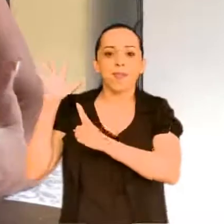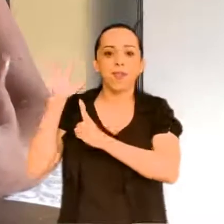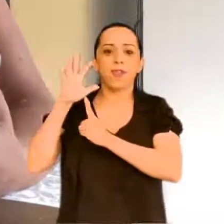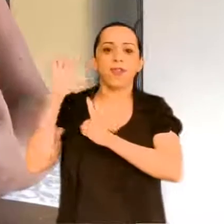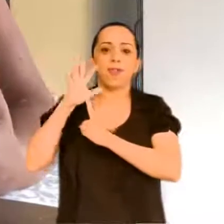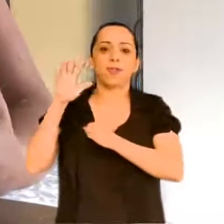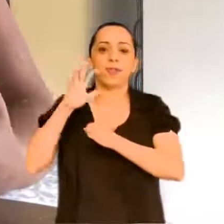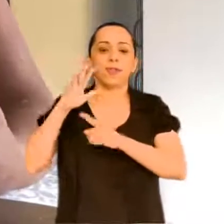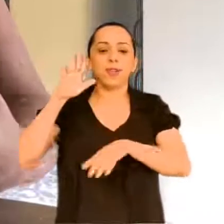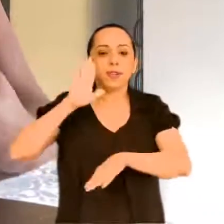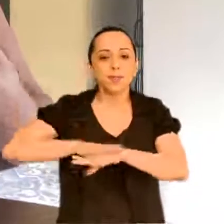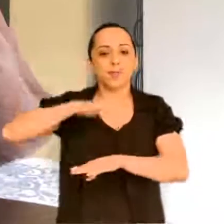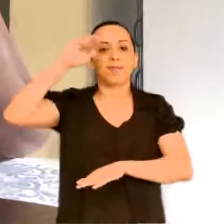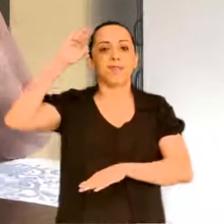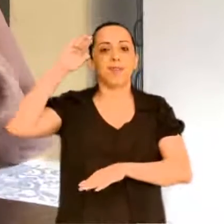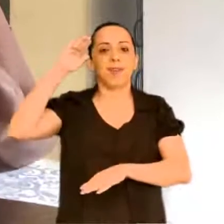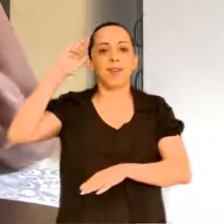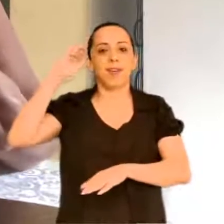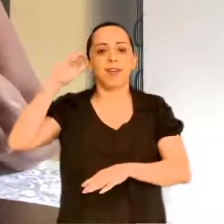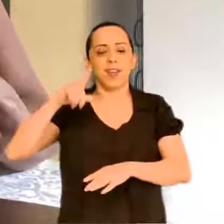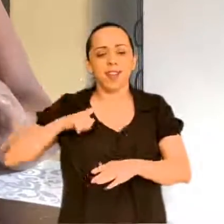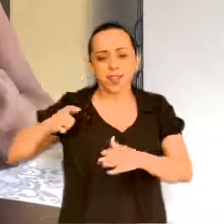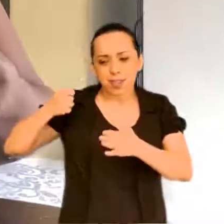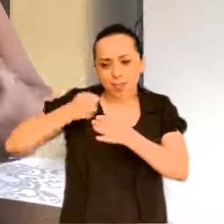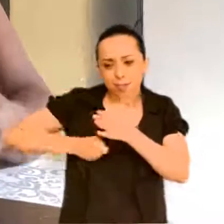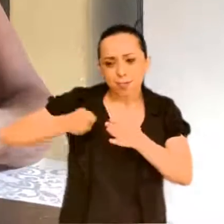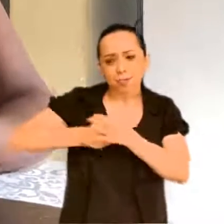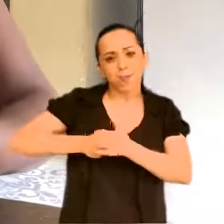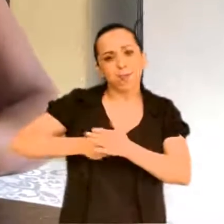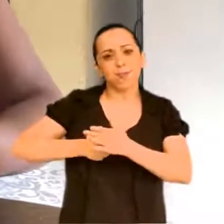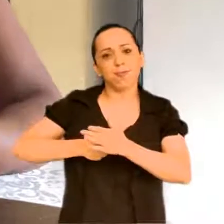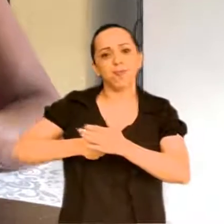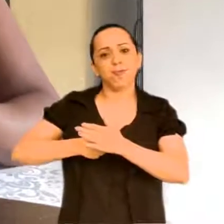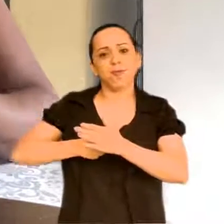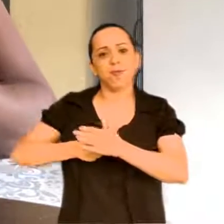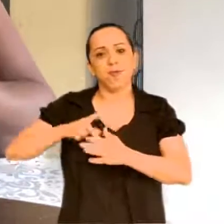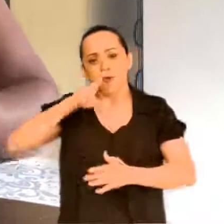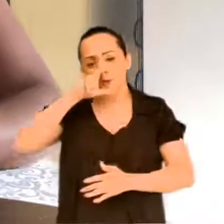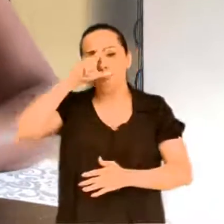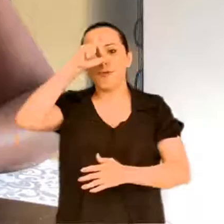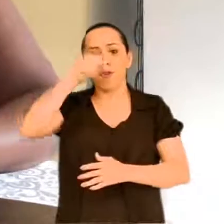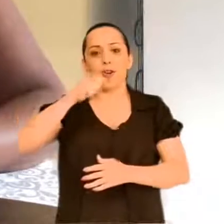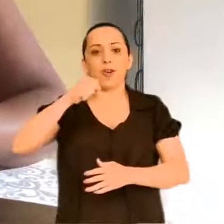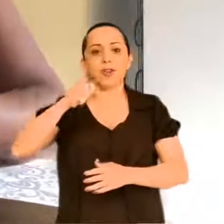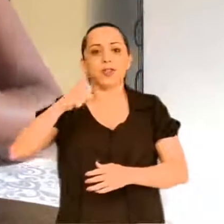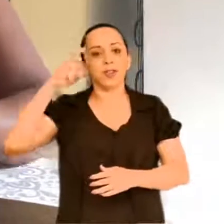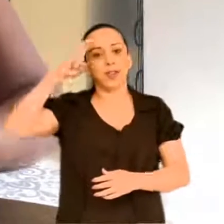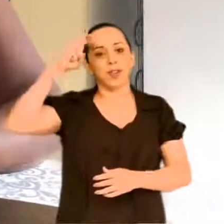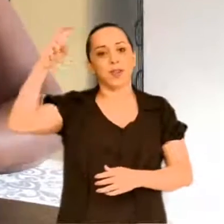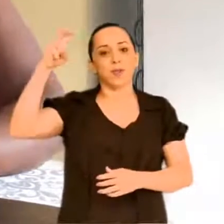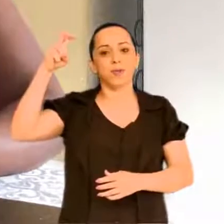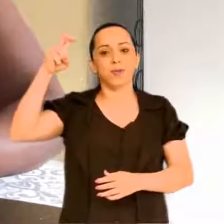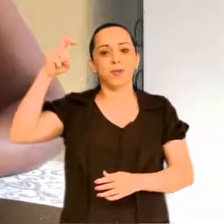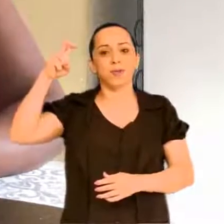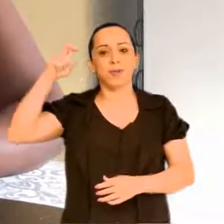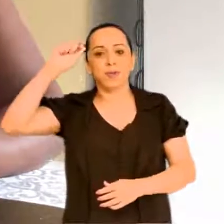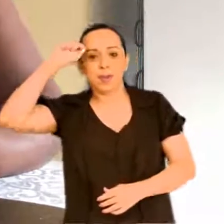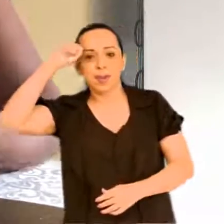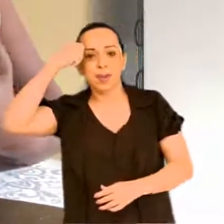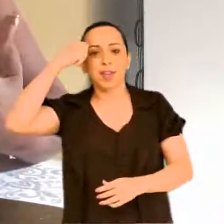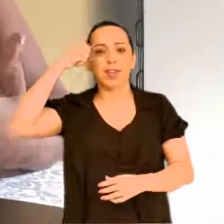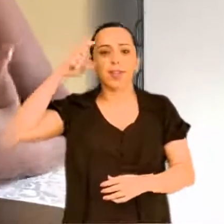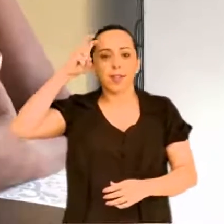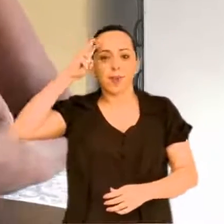nossa história e que é a influência mais aguerrida e com maior resistência